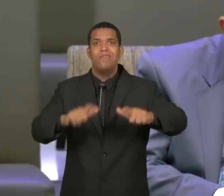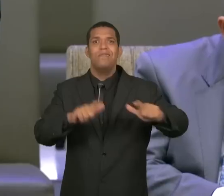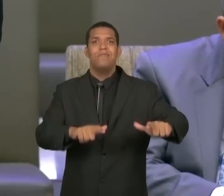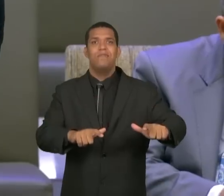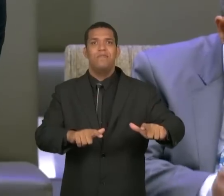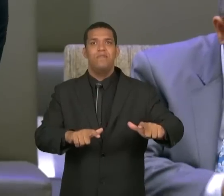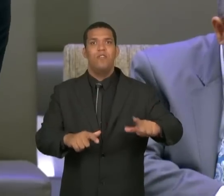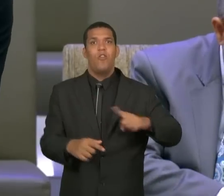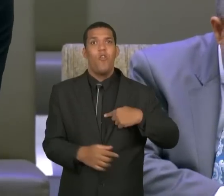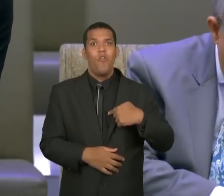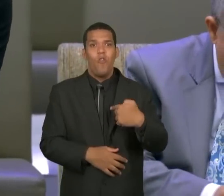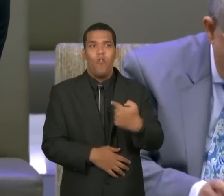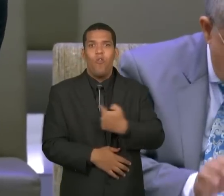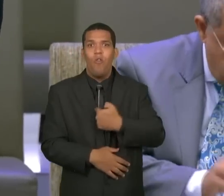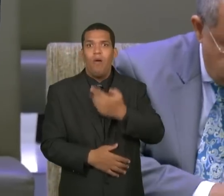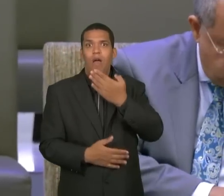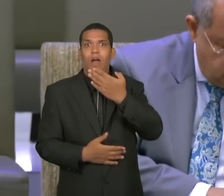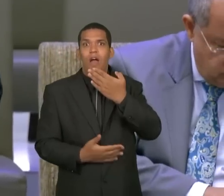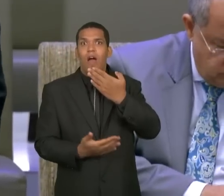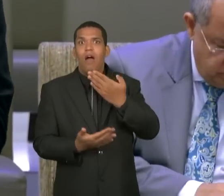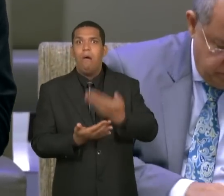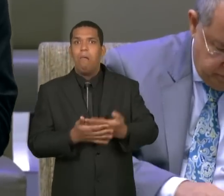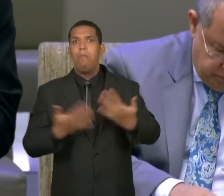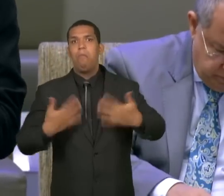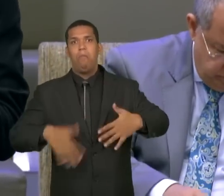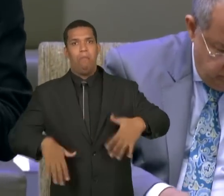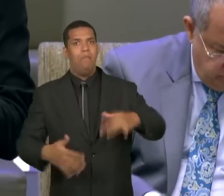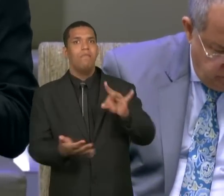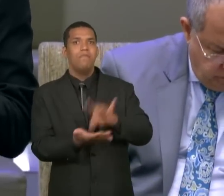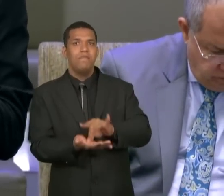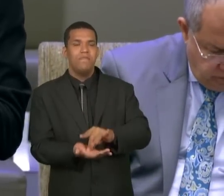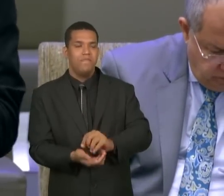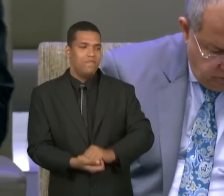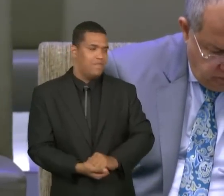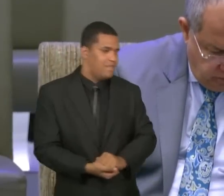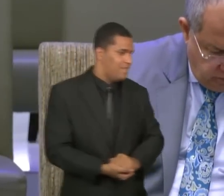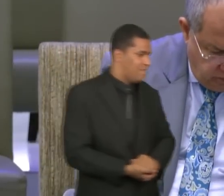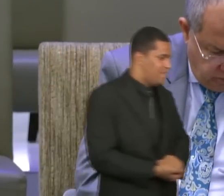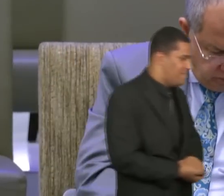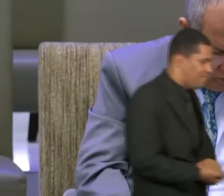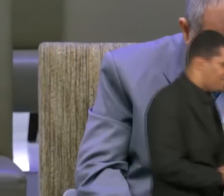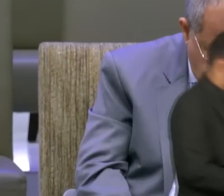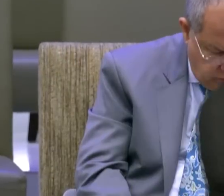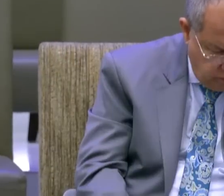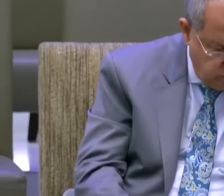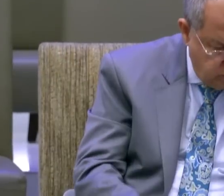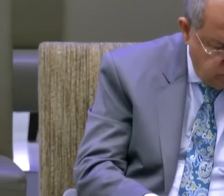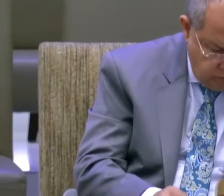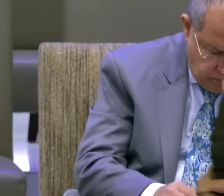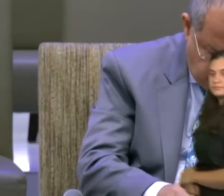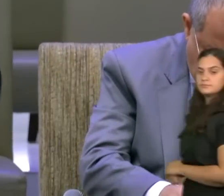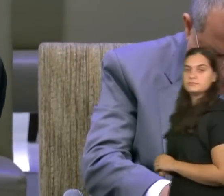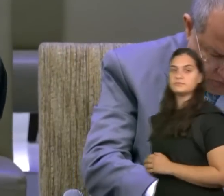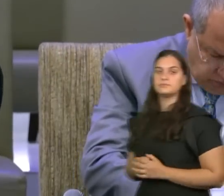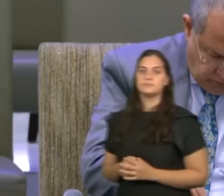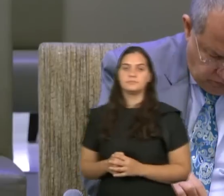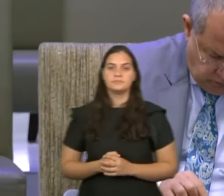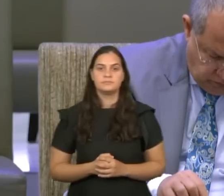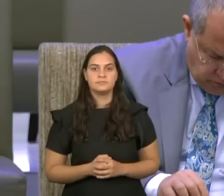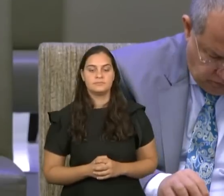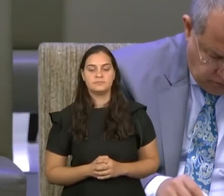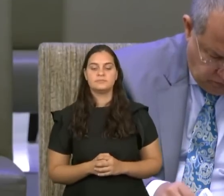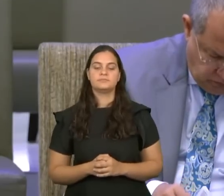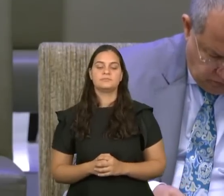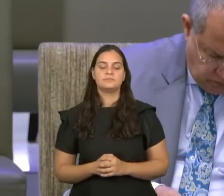tamanho espanto E é verdade porque a sua onisciência e a